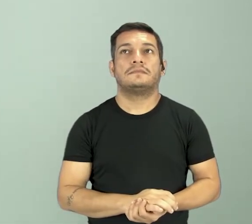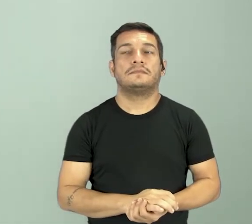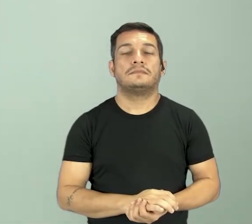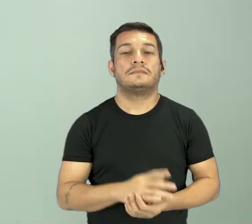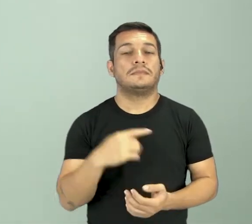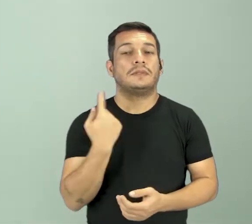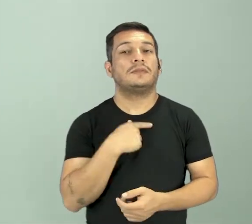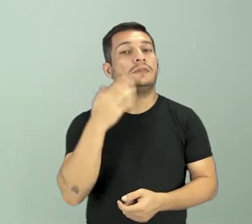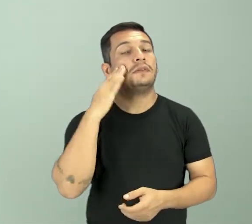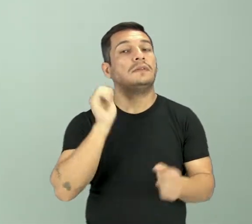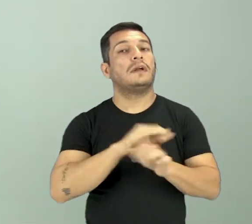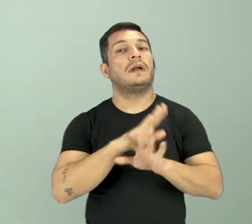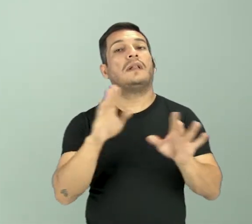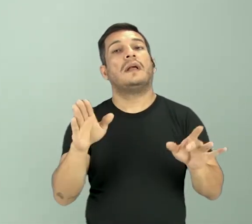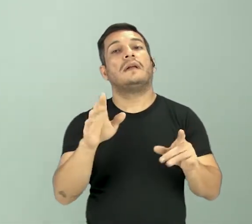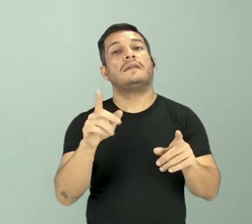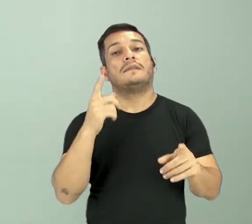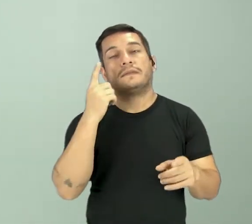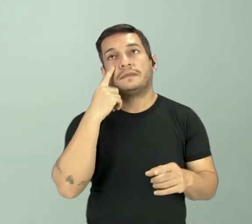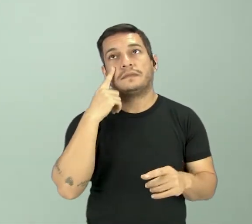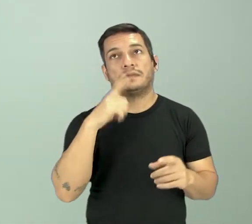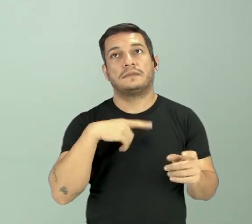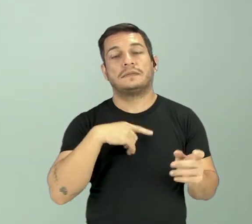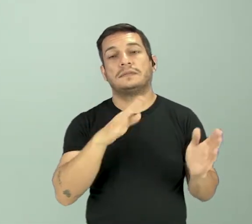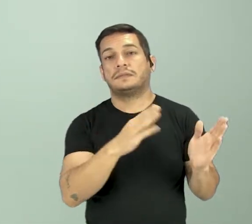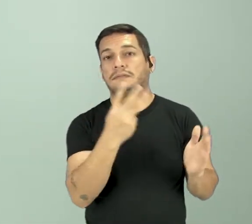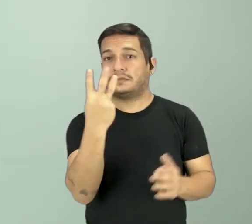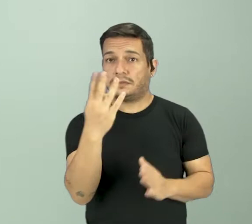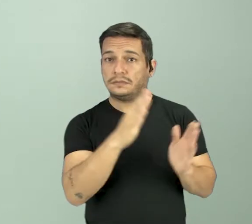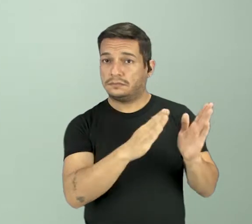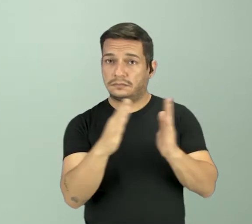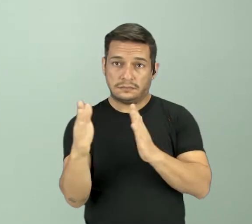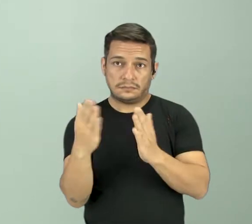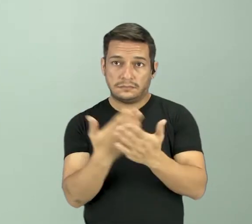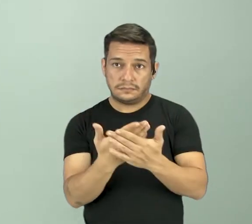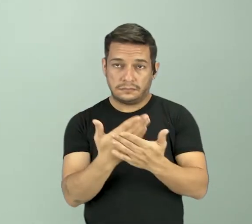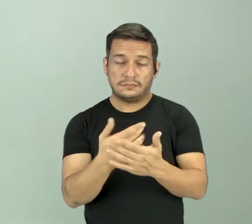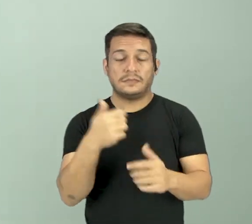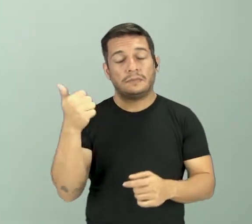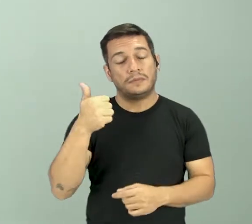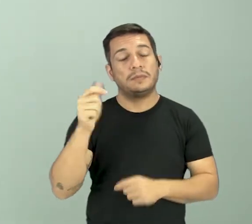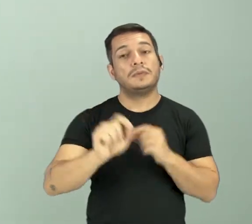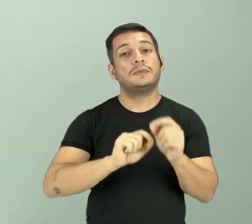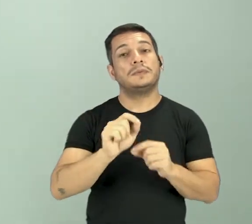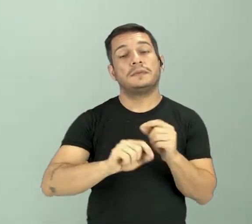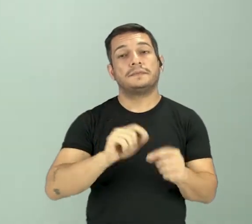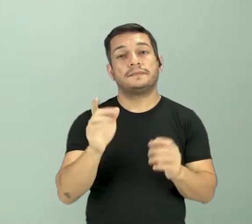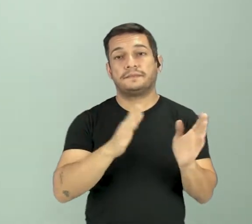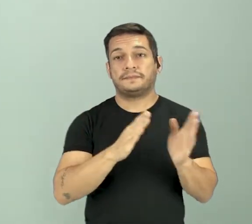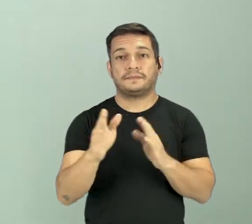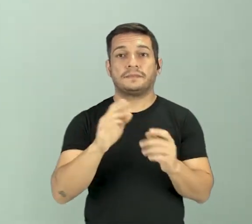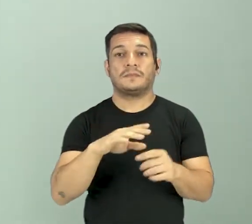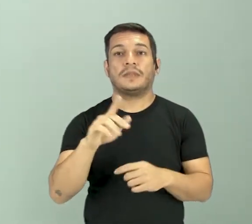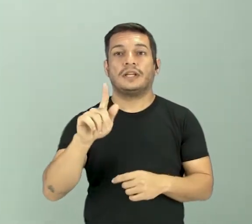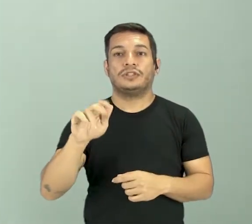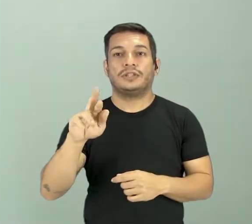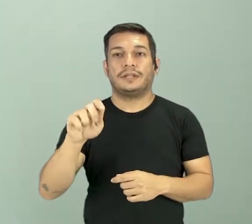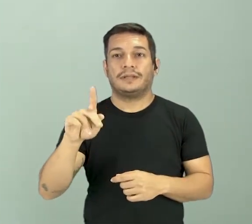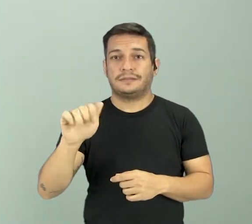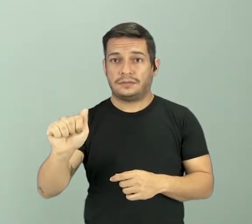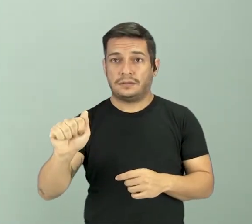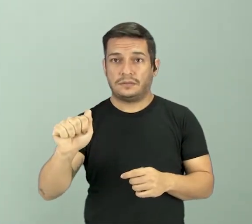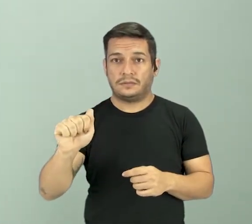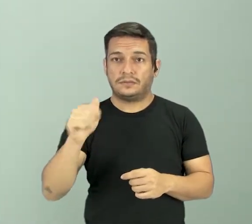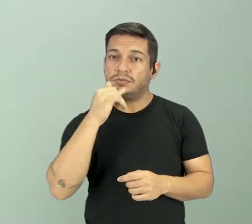Para que a gente entenda, nós vamos passar por 3 processos ao longo da aula. O primeiro é o processo de geração, entre